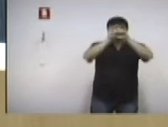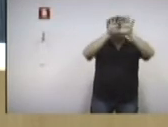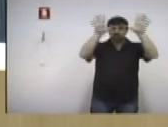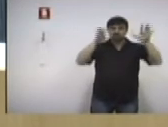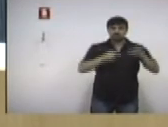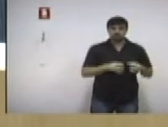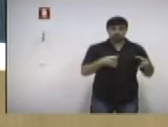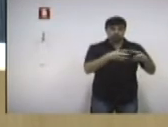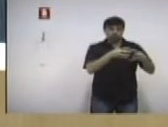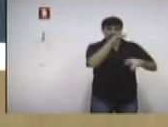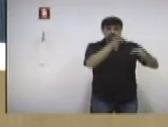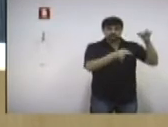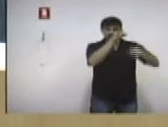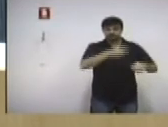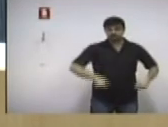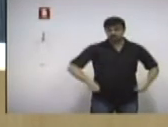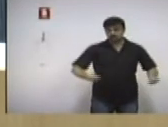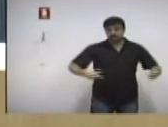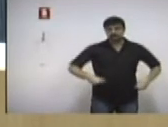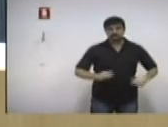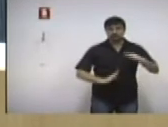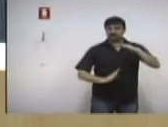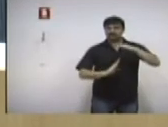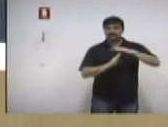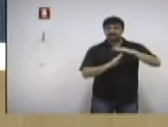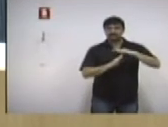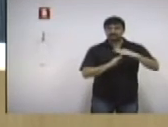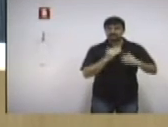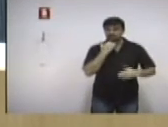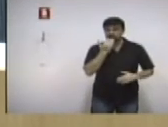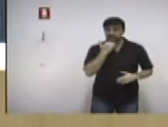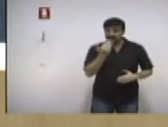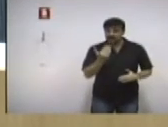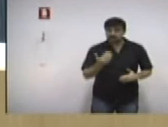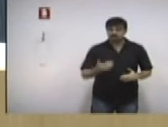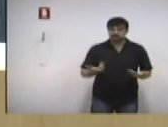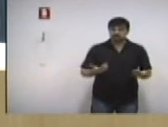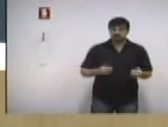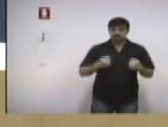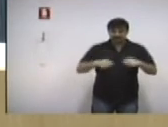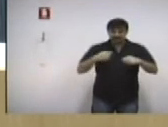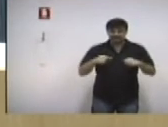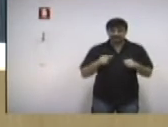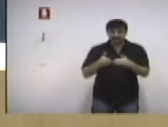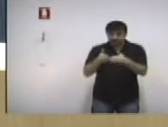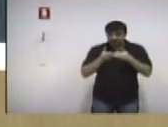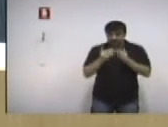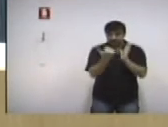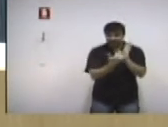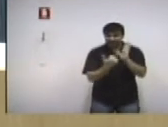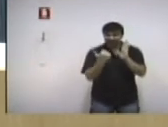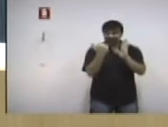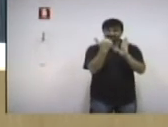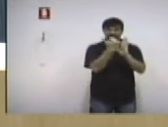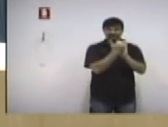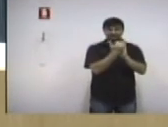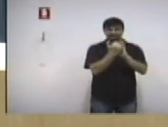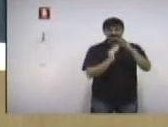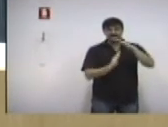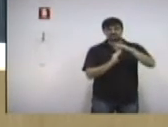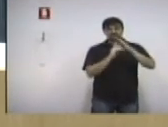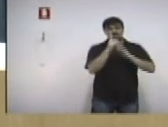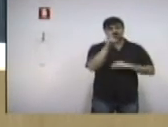que o Tribunal de Contas não admite limite nenhum mas como o mínimo não passa vão ver se a gente deixando no meio termo